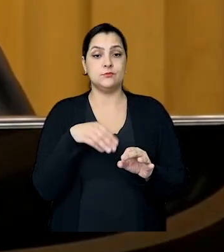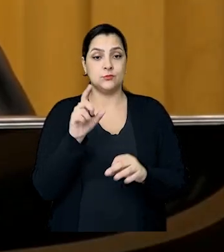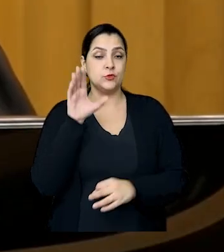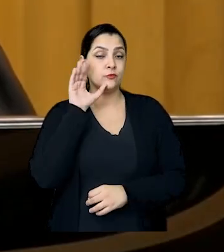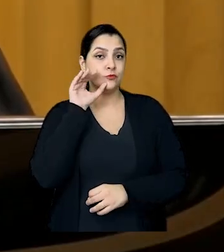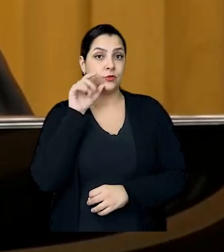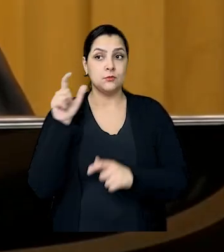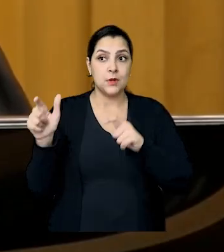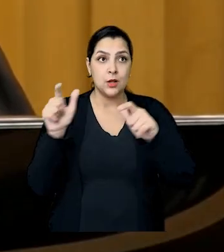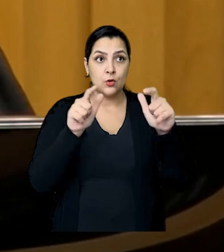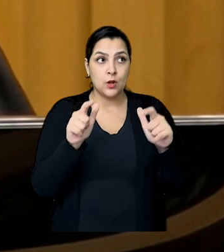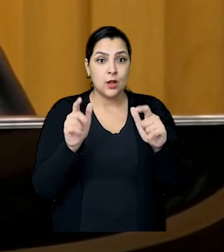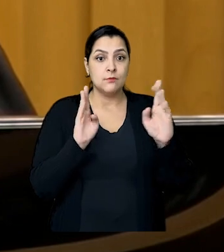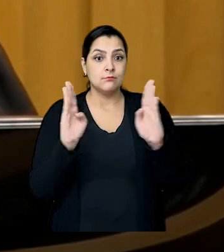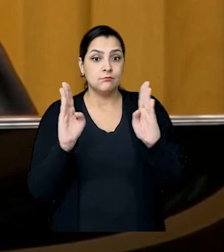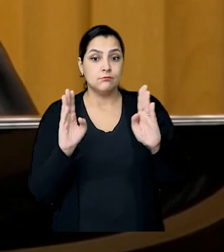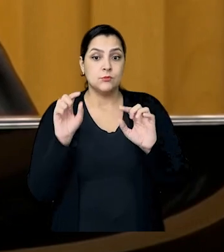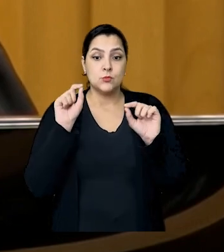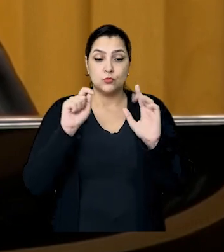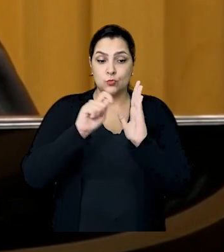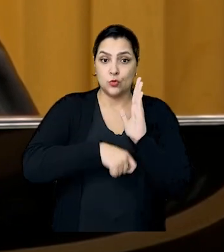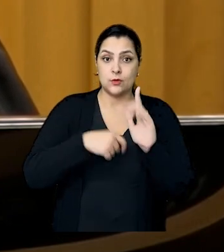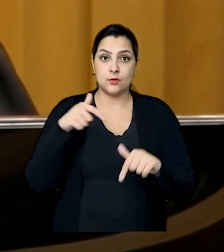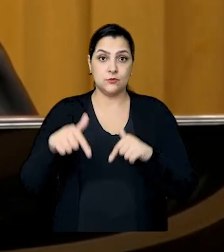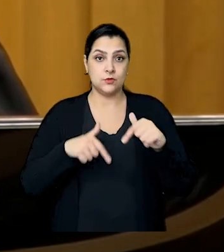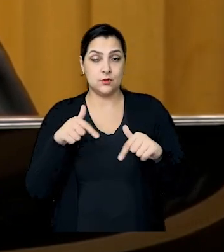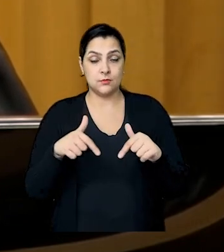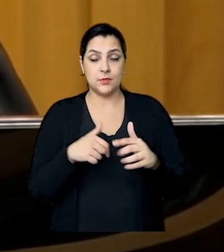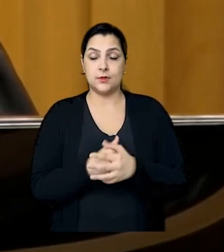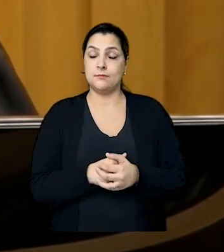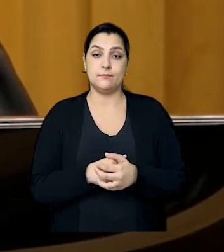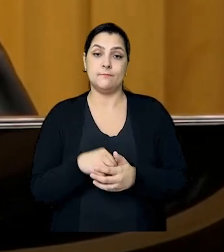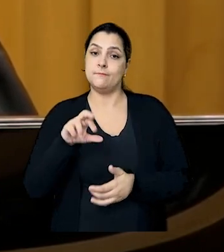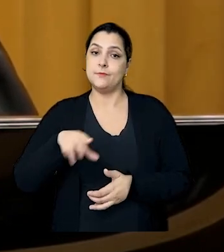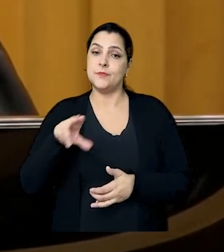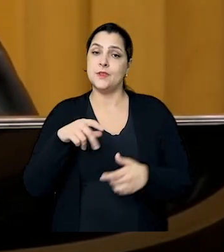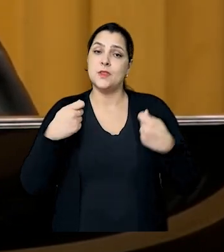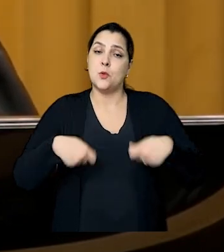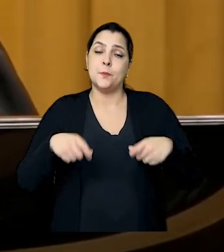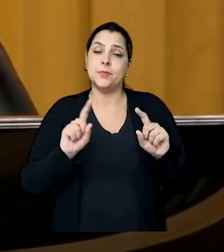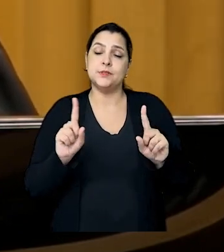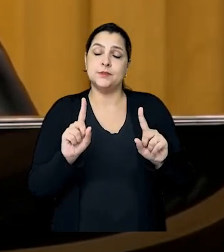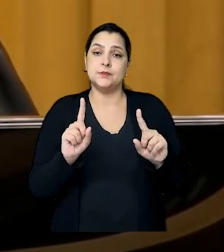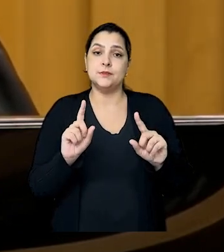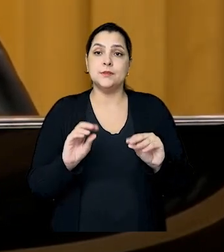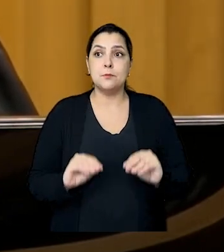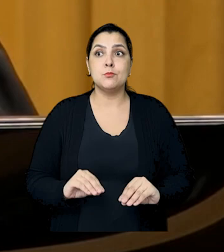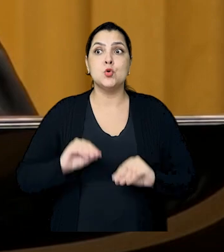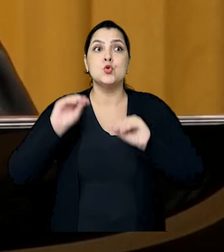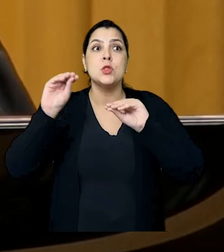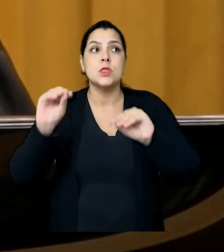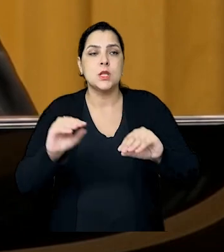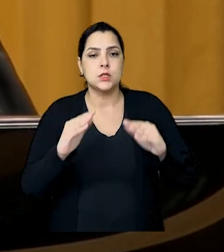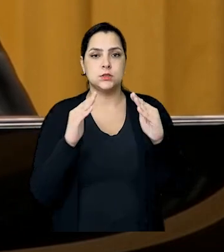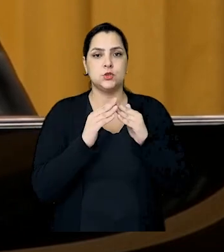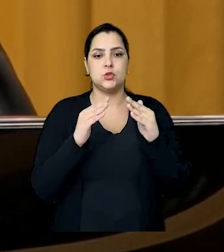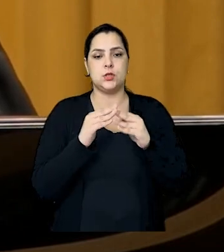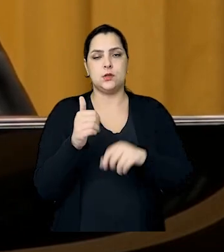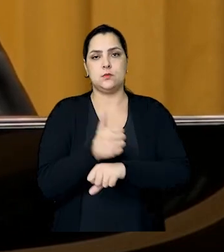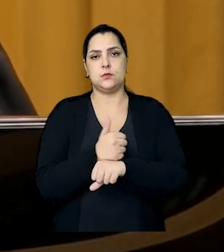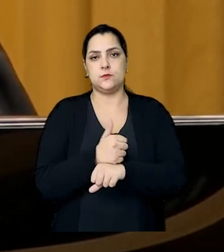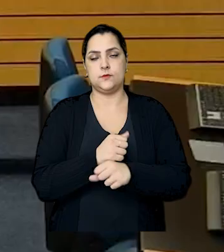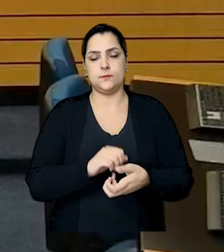do empregado para localidade diversa daquela do contrato de trabalho não acarreta necessariamente a a mudança de seu